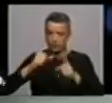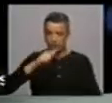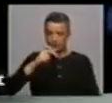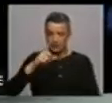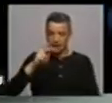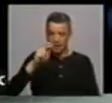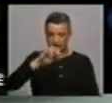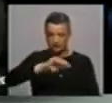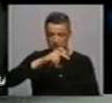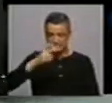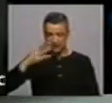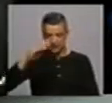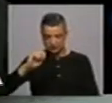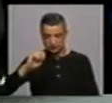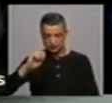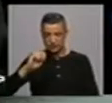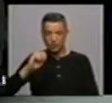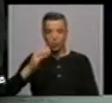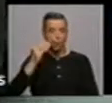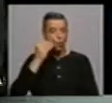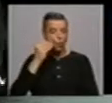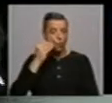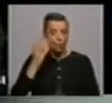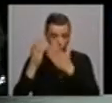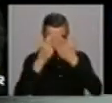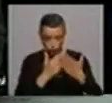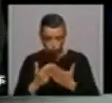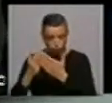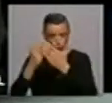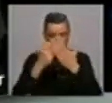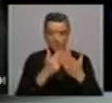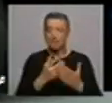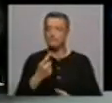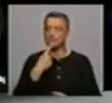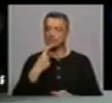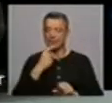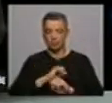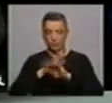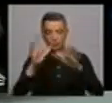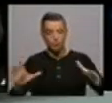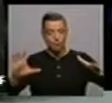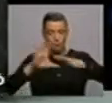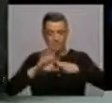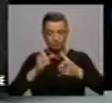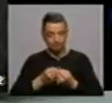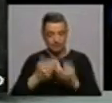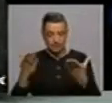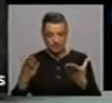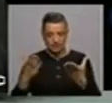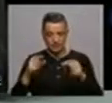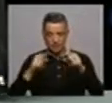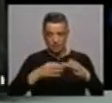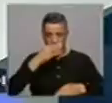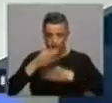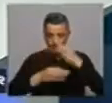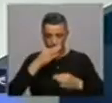de Andrómeda, e, portanto, vamos ver também como é que estes estudos ajudam a perceber o encontro de galáxias. Muito bem, Miguel. Falamos agora